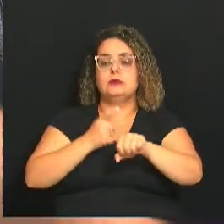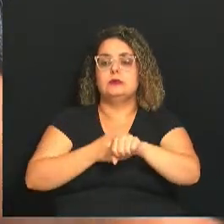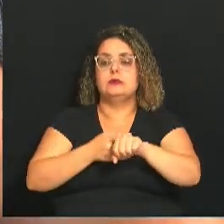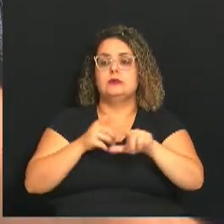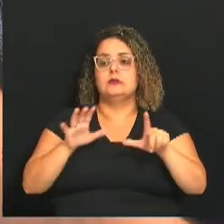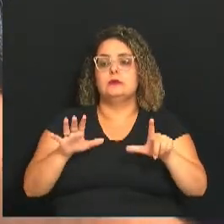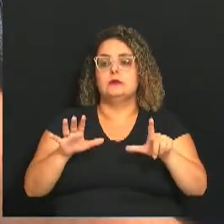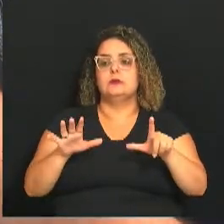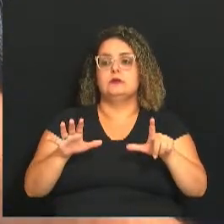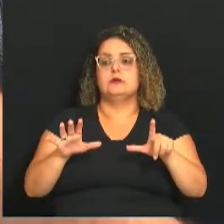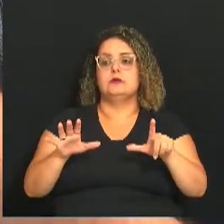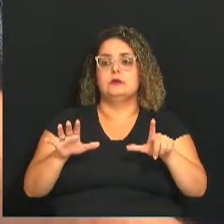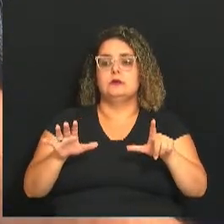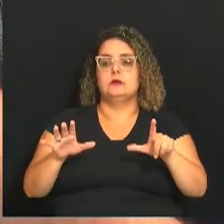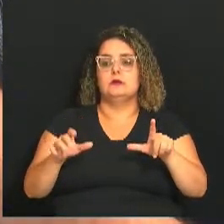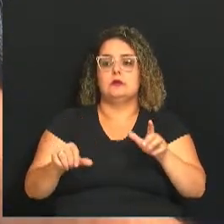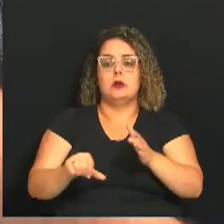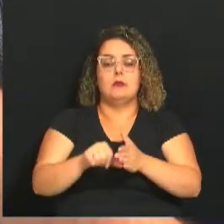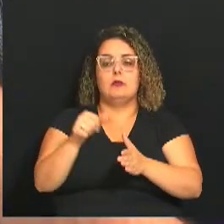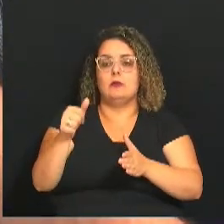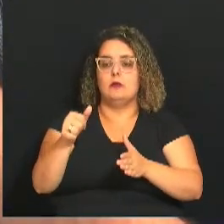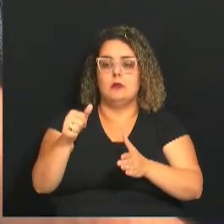estática na primeira